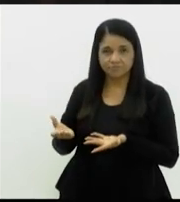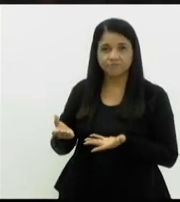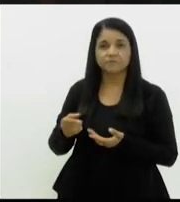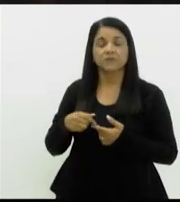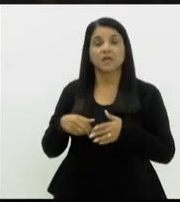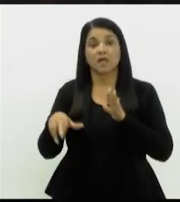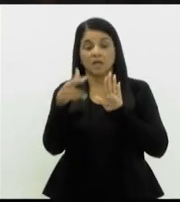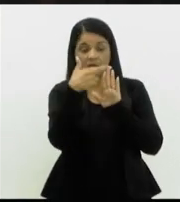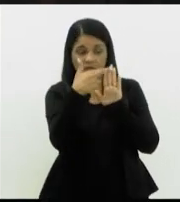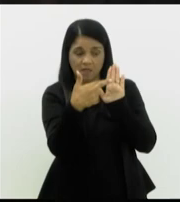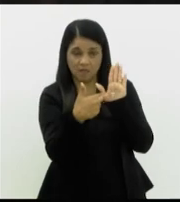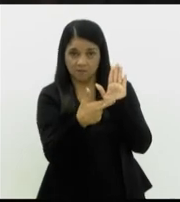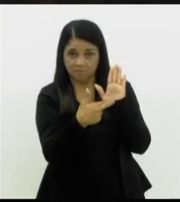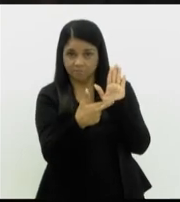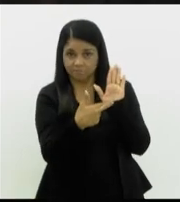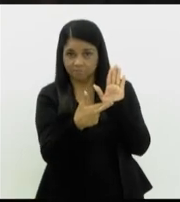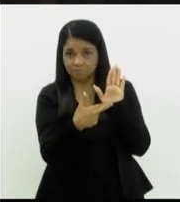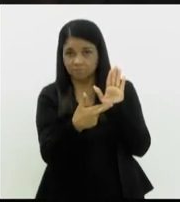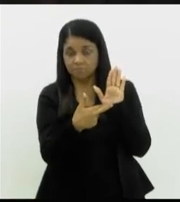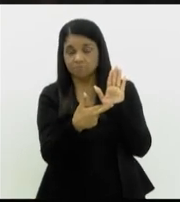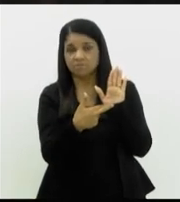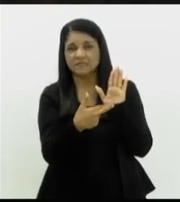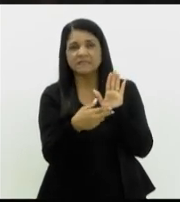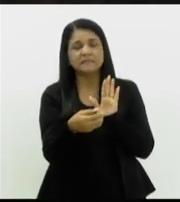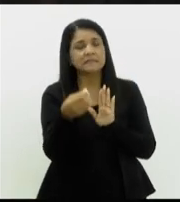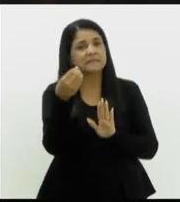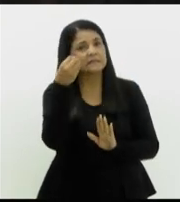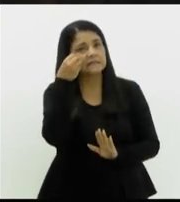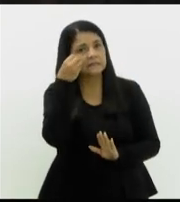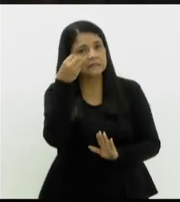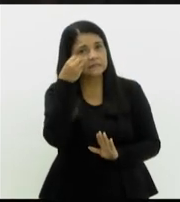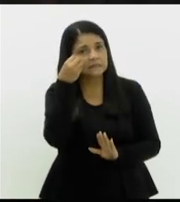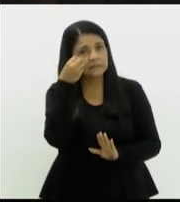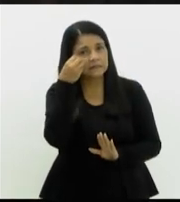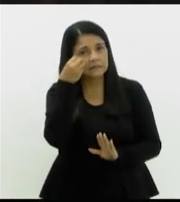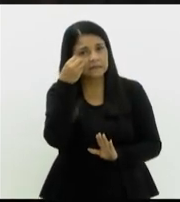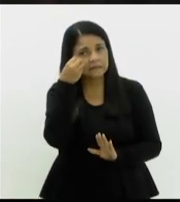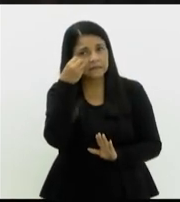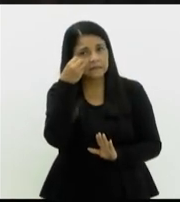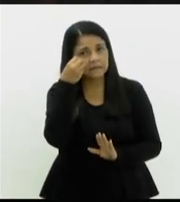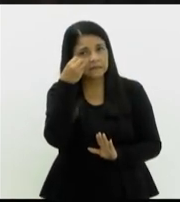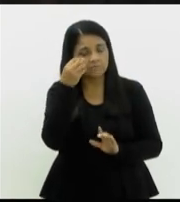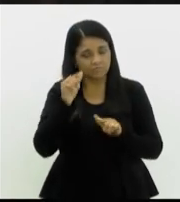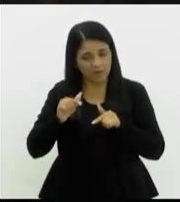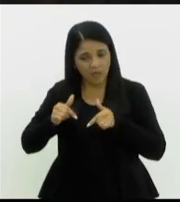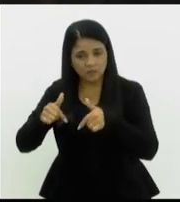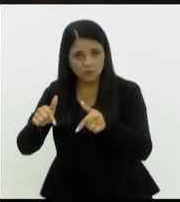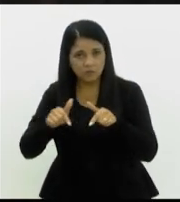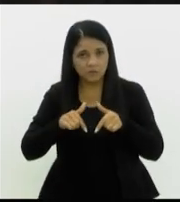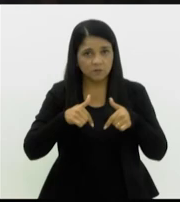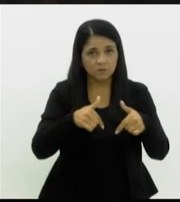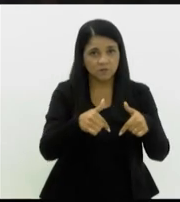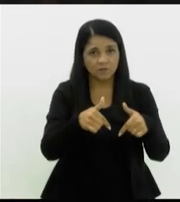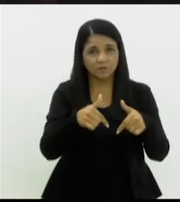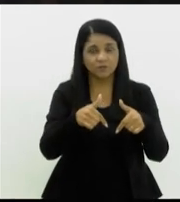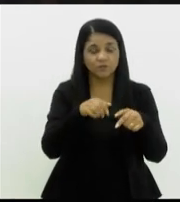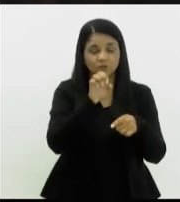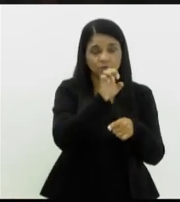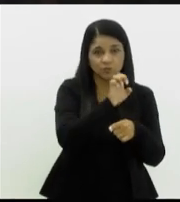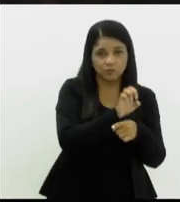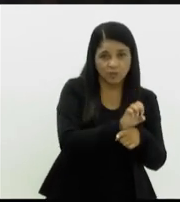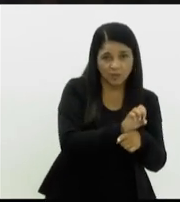norma, ela tenta da paridade de ações entre o